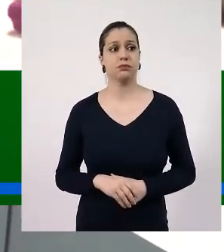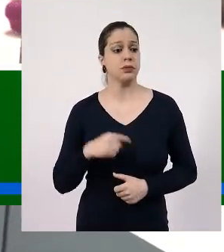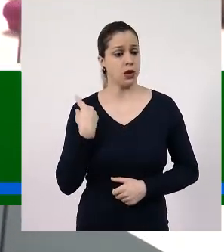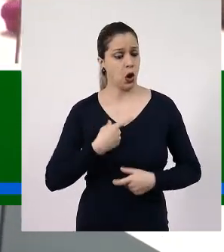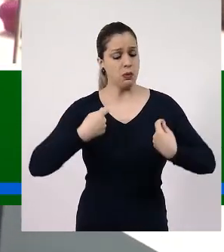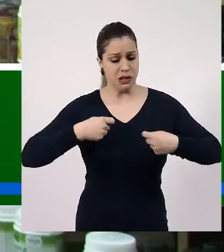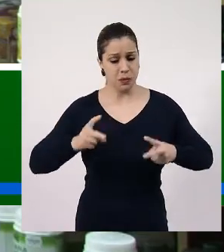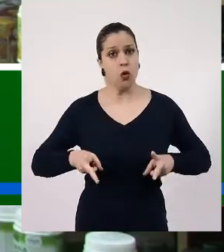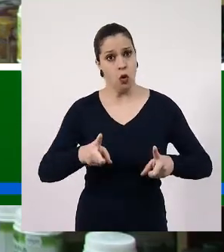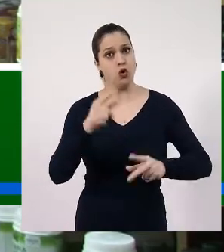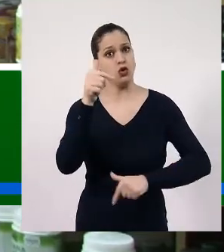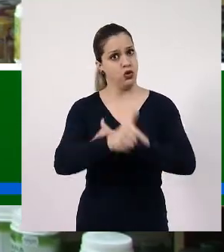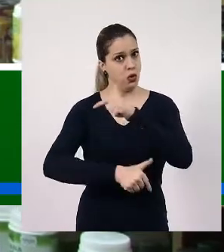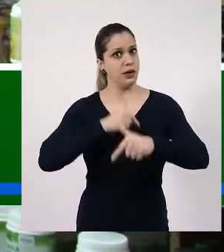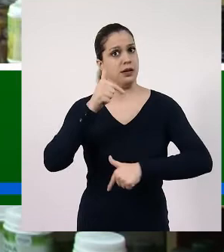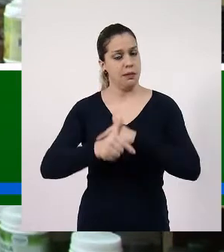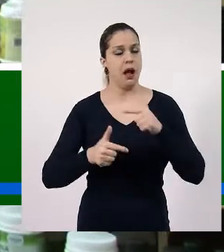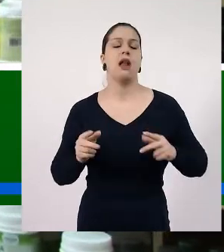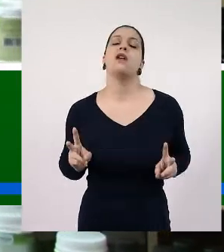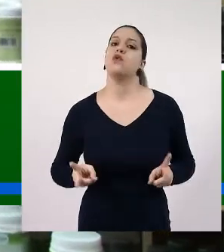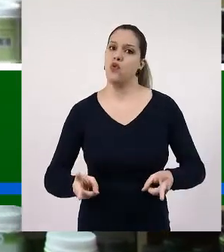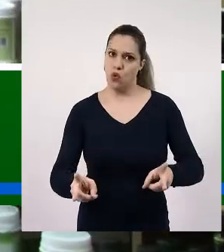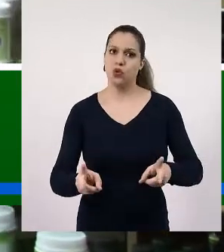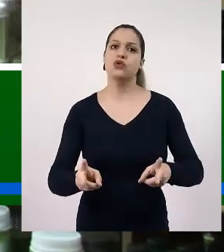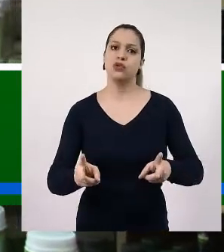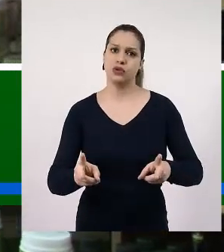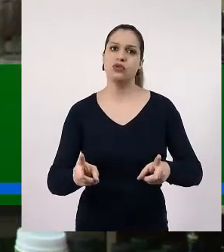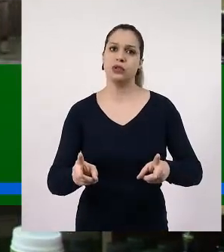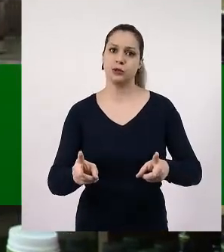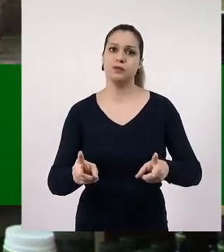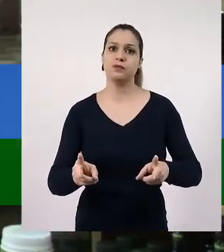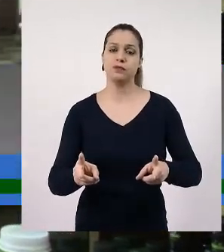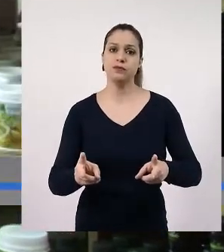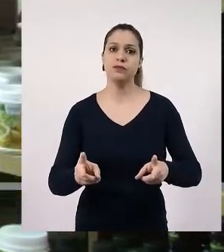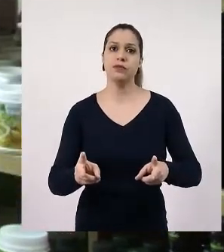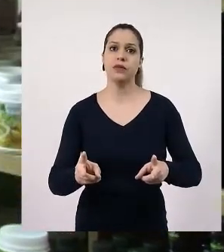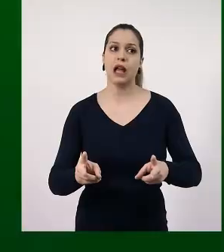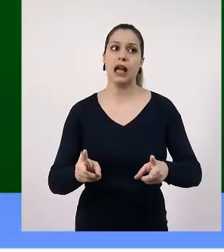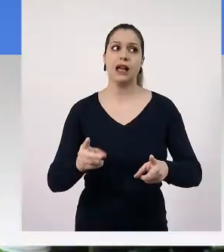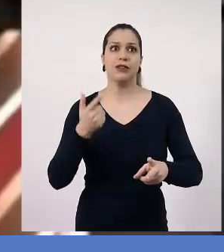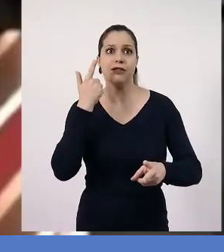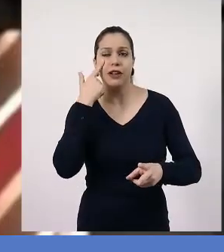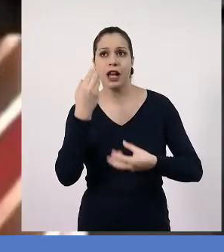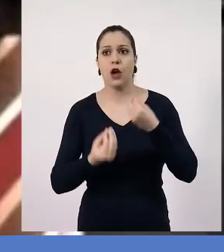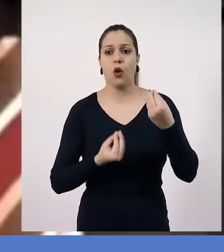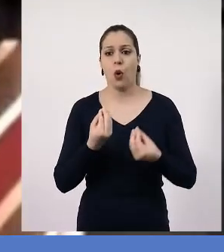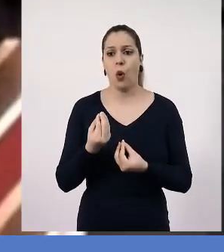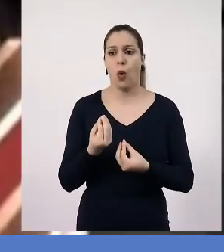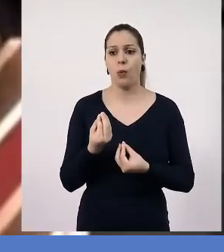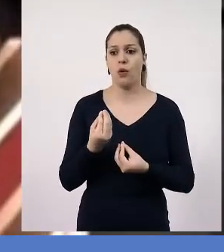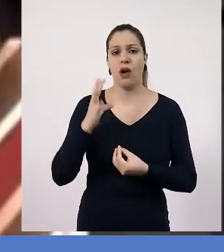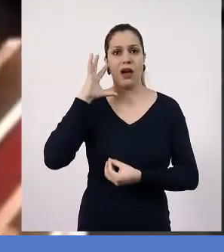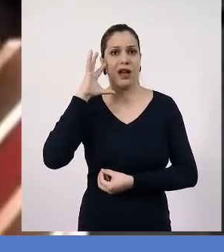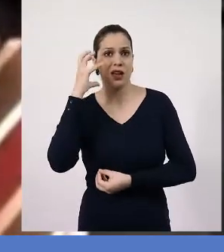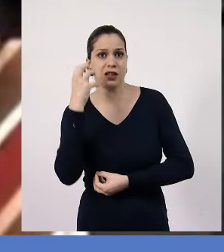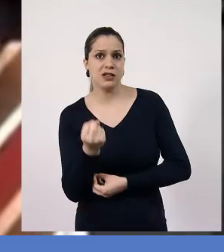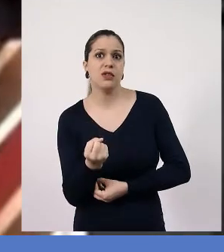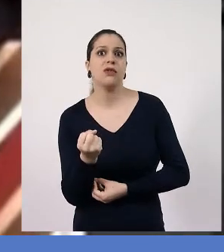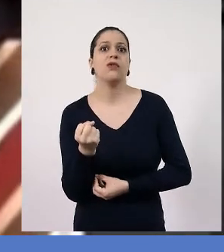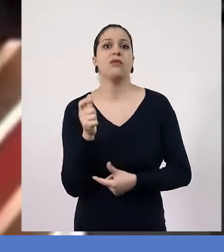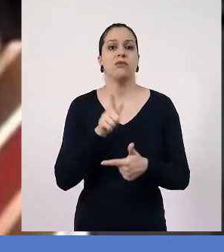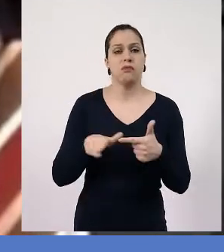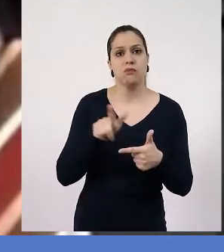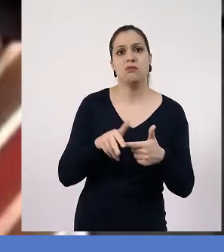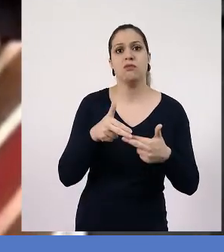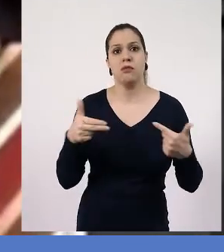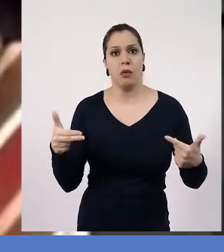De continuar trabalhando, de poder continuar com as portas abertas, saber administrar esse momento de dificuldade, mas que as famílias sejam contempladas através